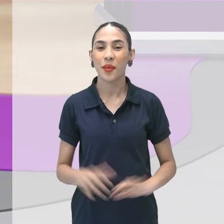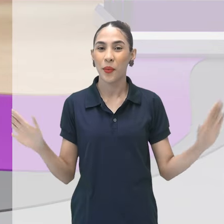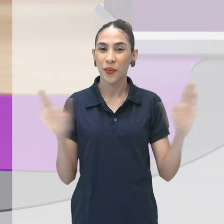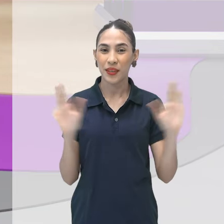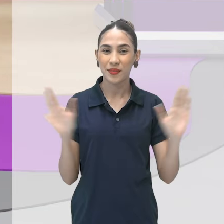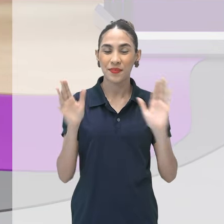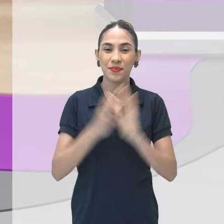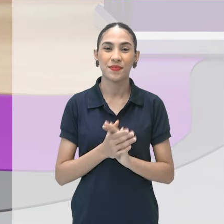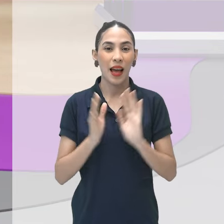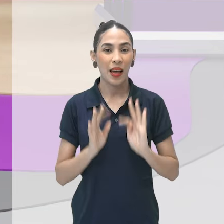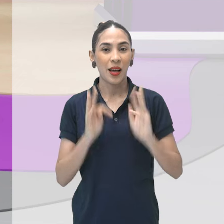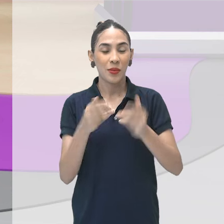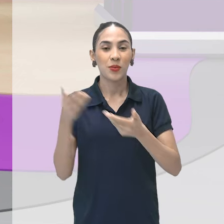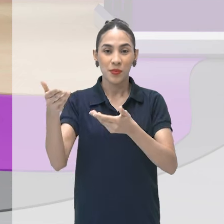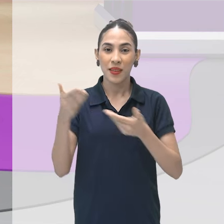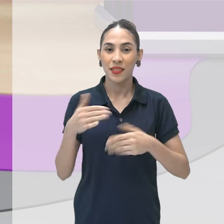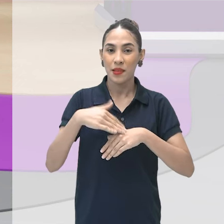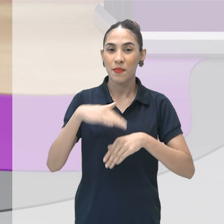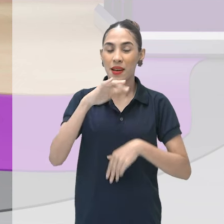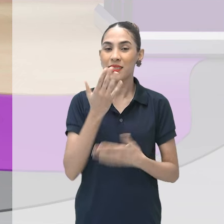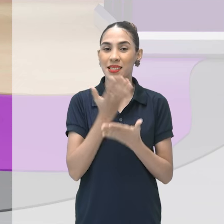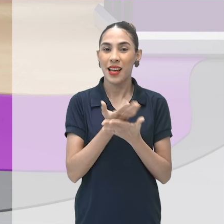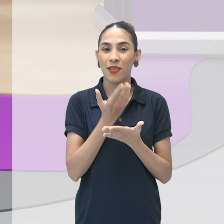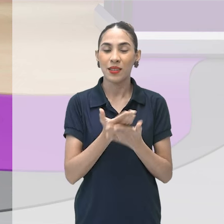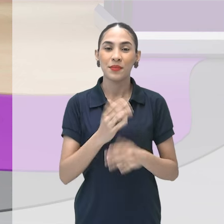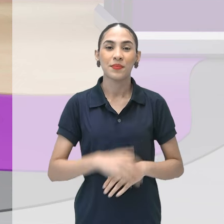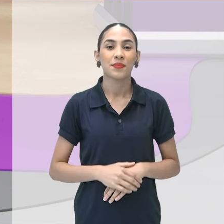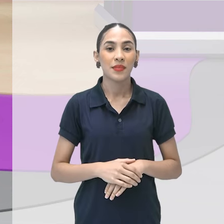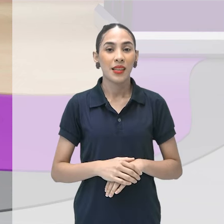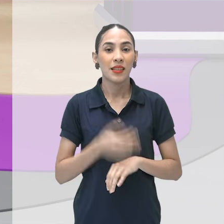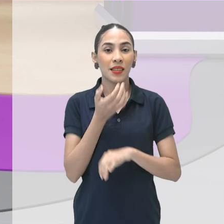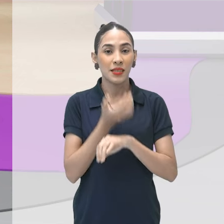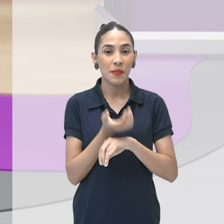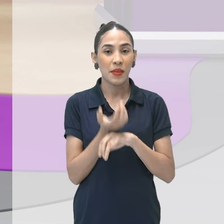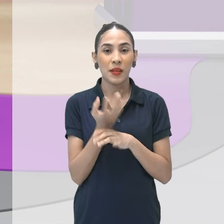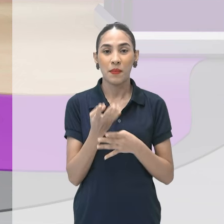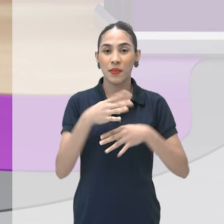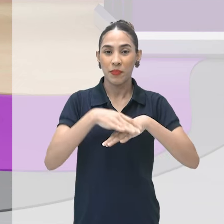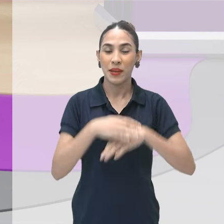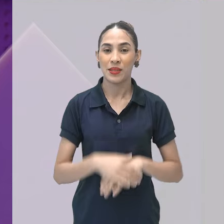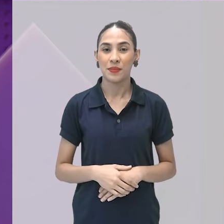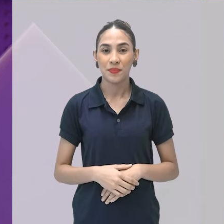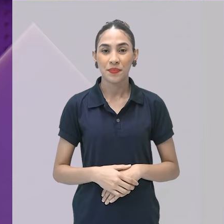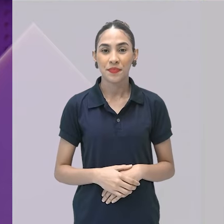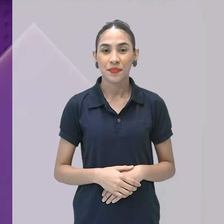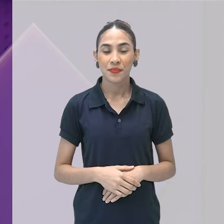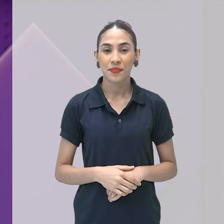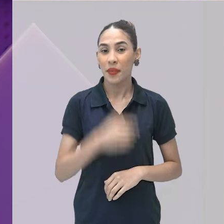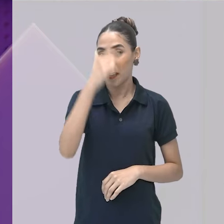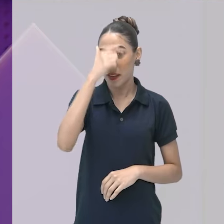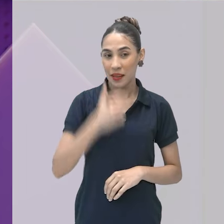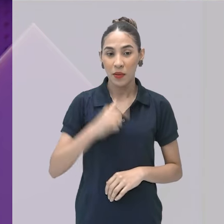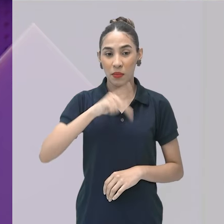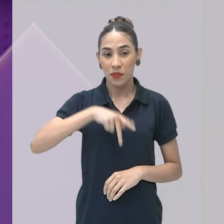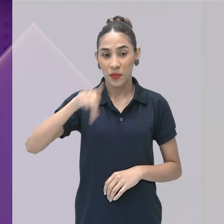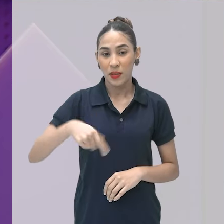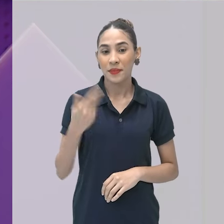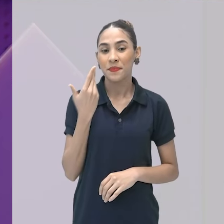Olá a todos, sejam bem-vindos a mais uma aula do componente de matemática. Eu sou a